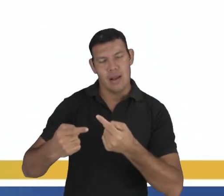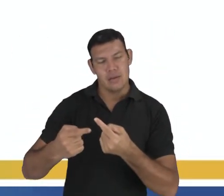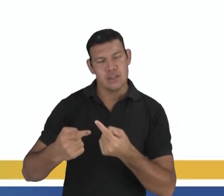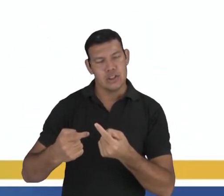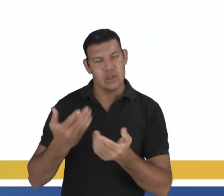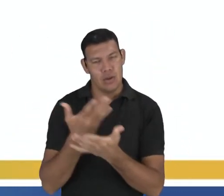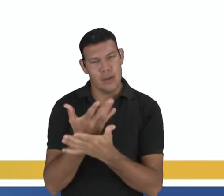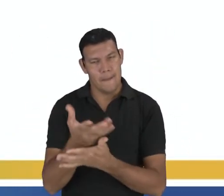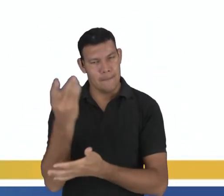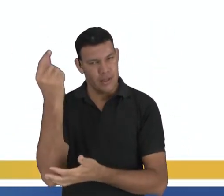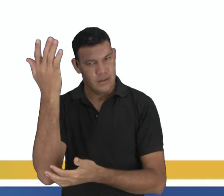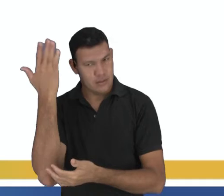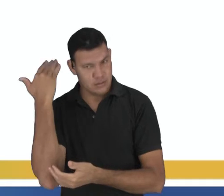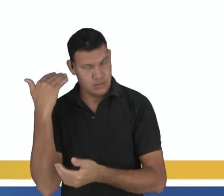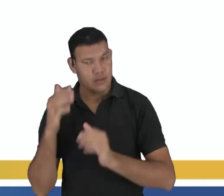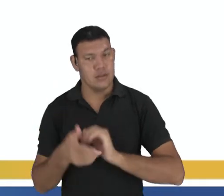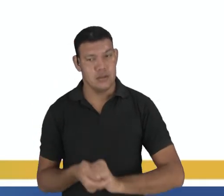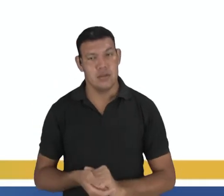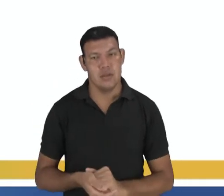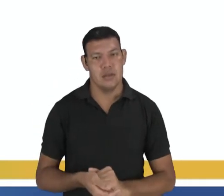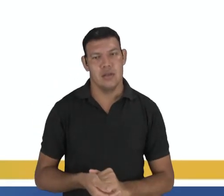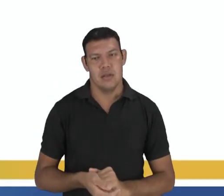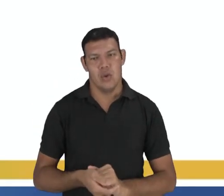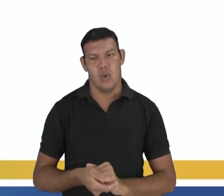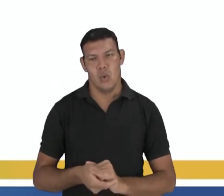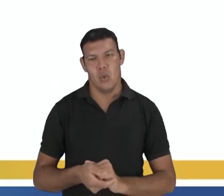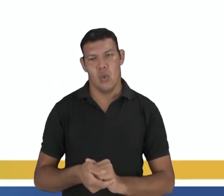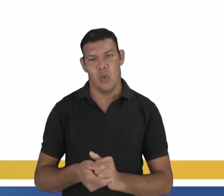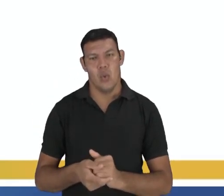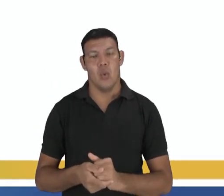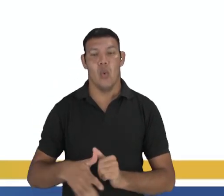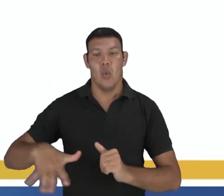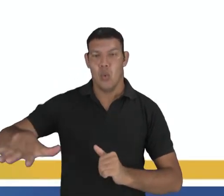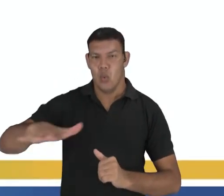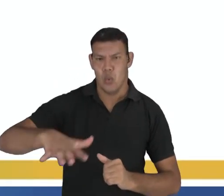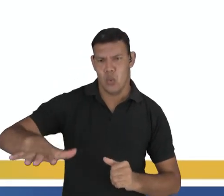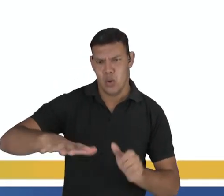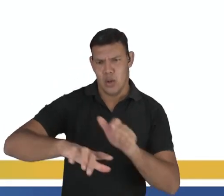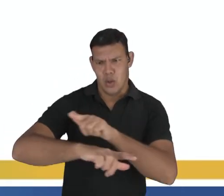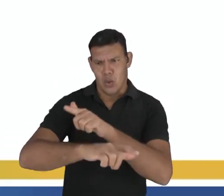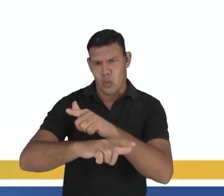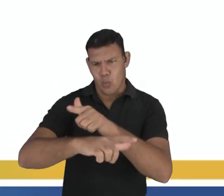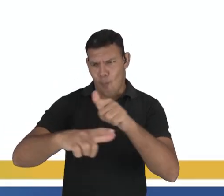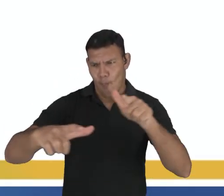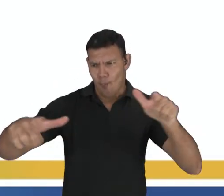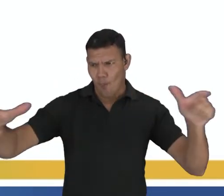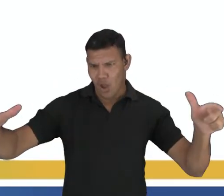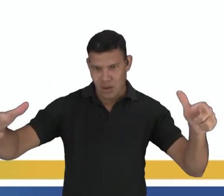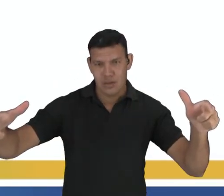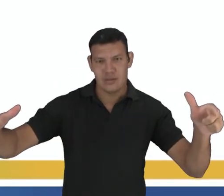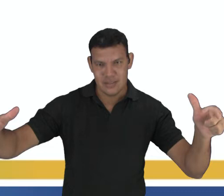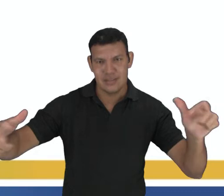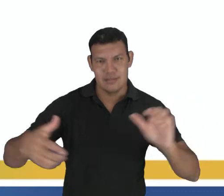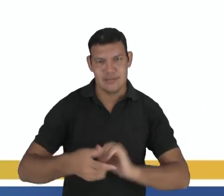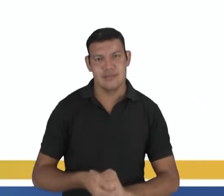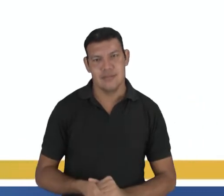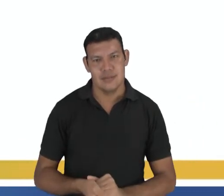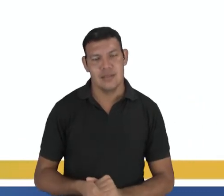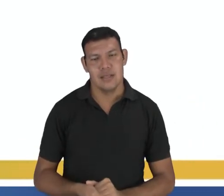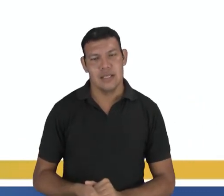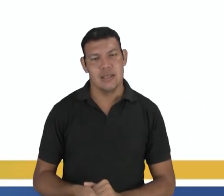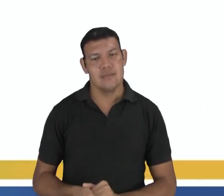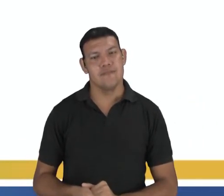vasto de campo que muitas vezes a gente não consegue dimensionar, ela faz